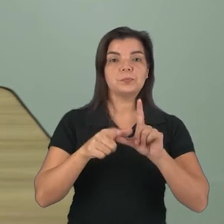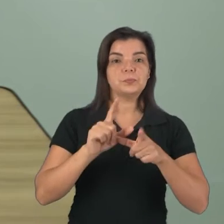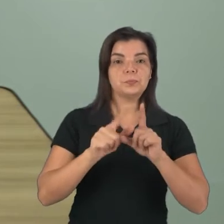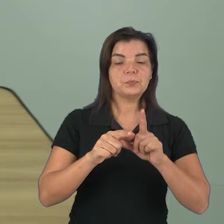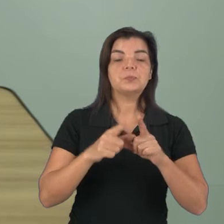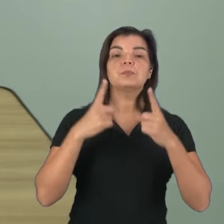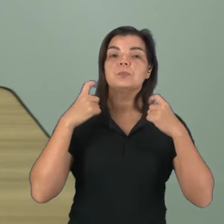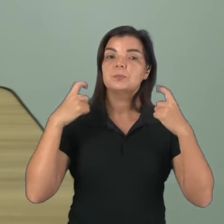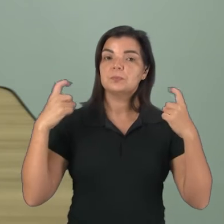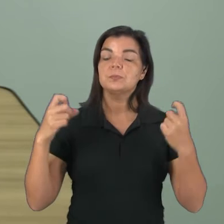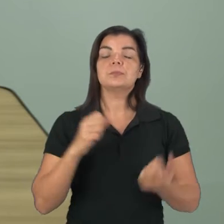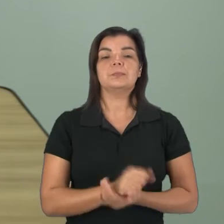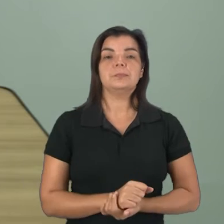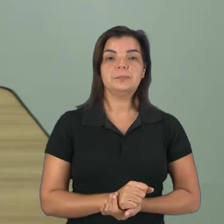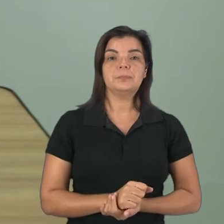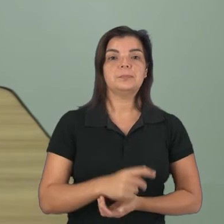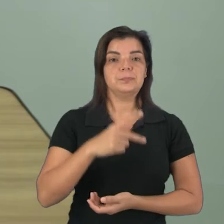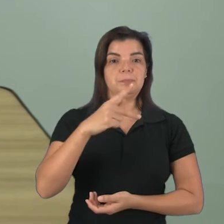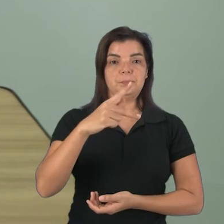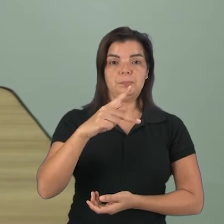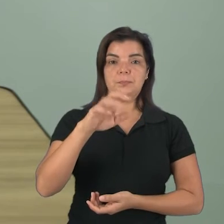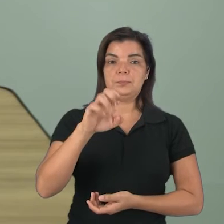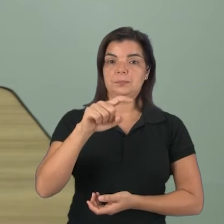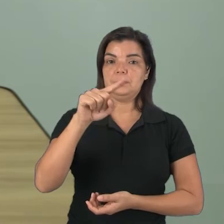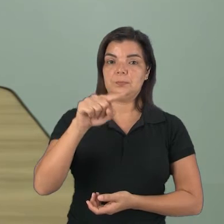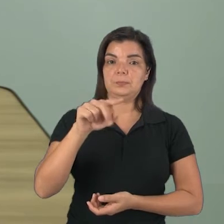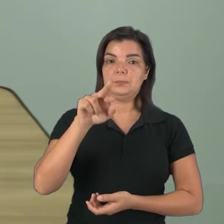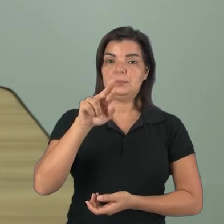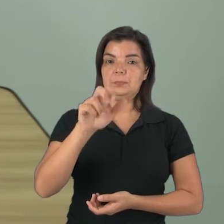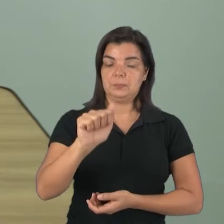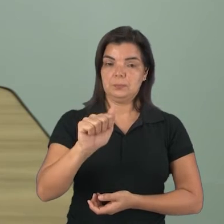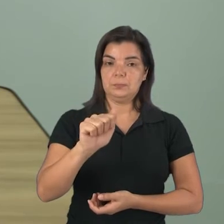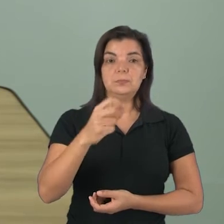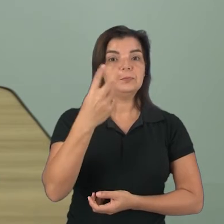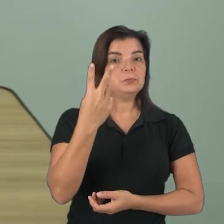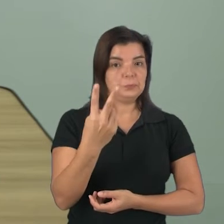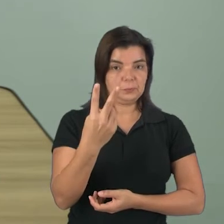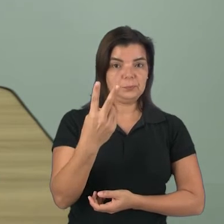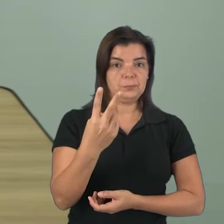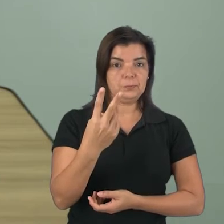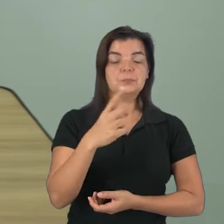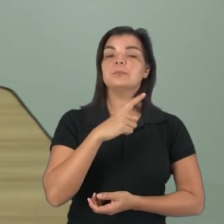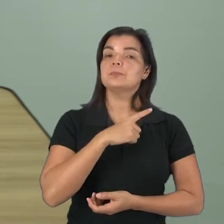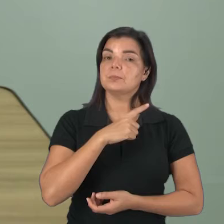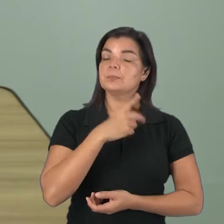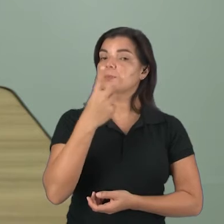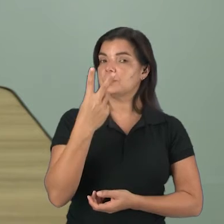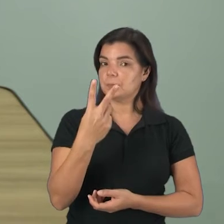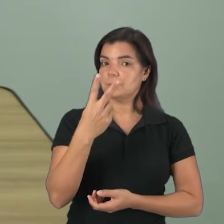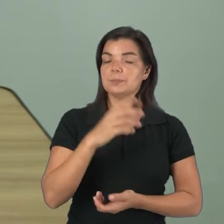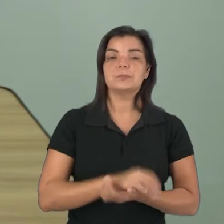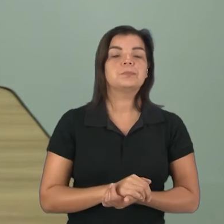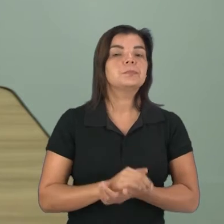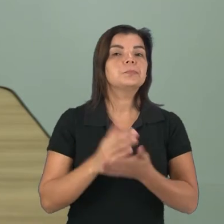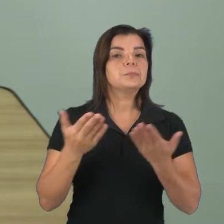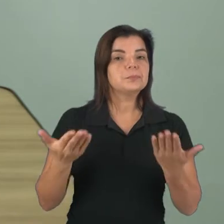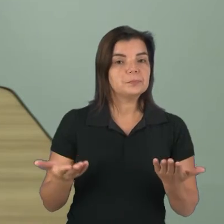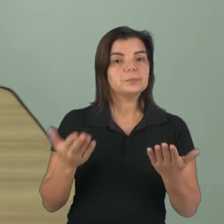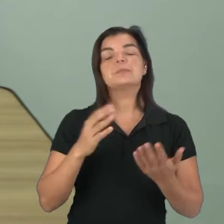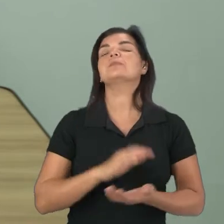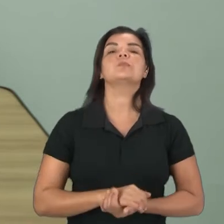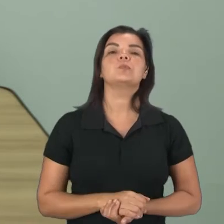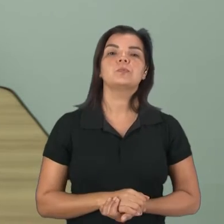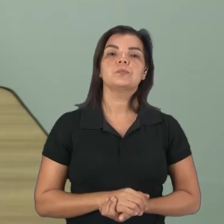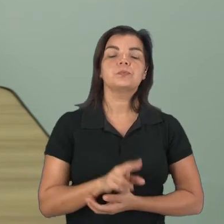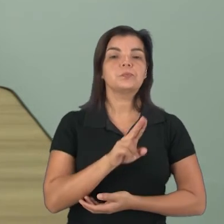sons quantas vezes nós abrimos a boca para dizer pera pera duas vezes então tem dois sons agora